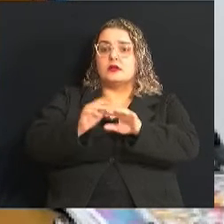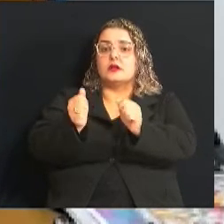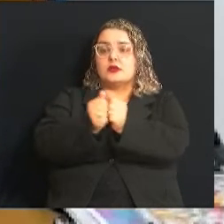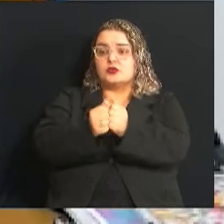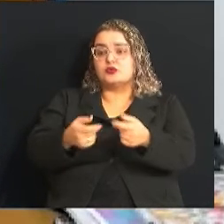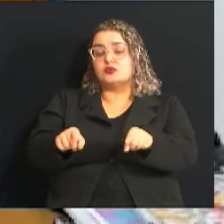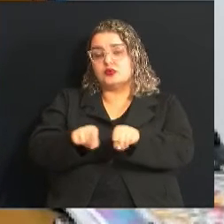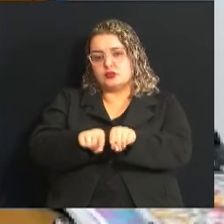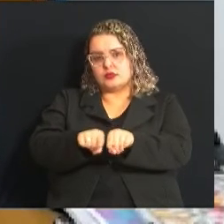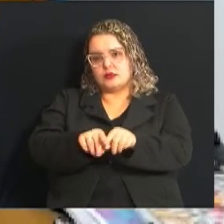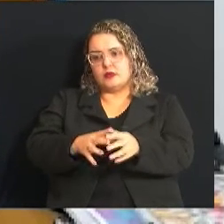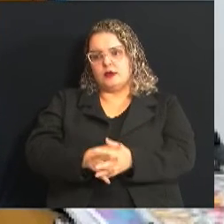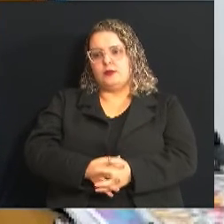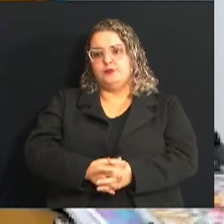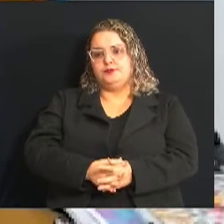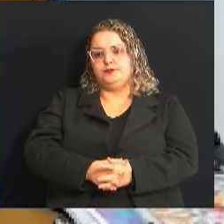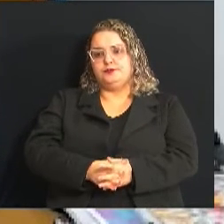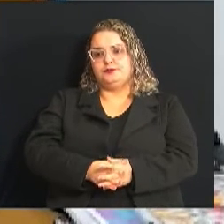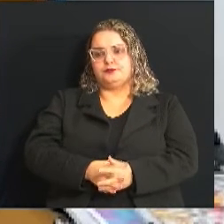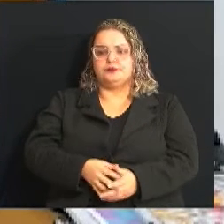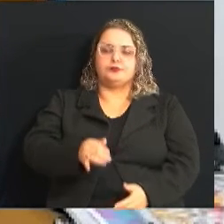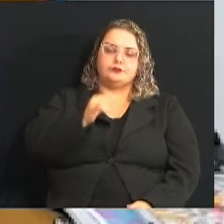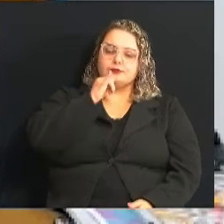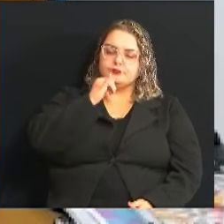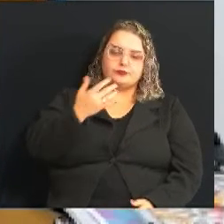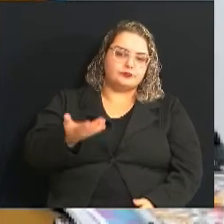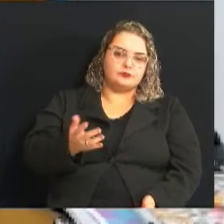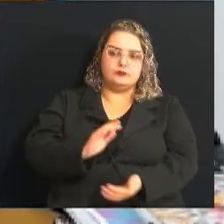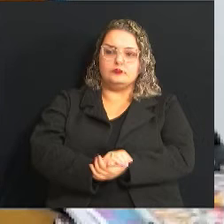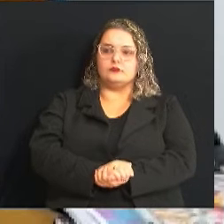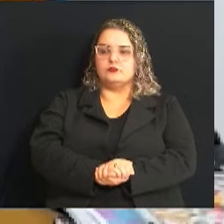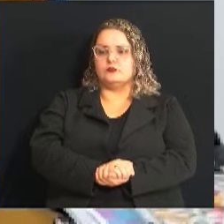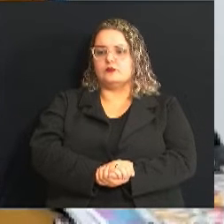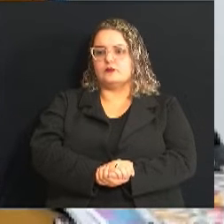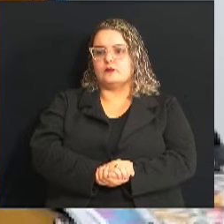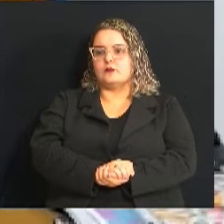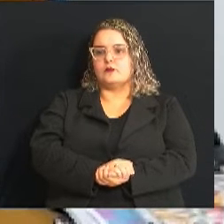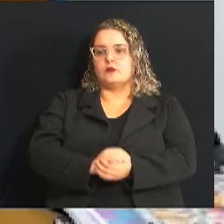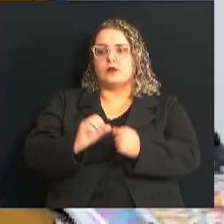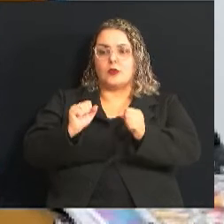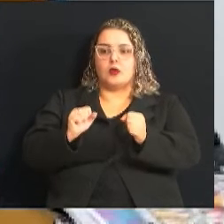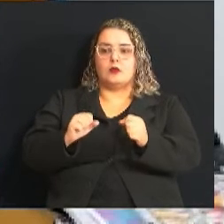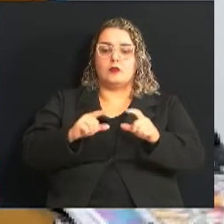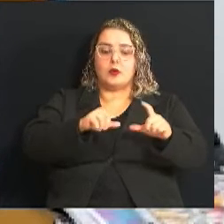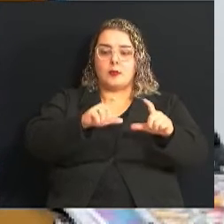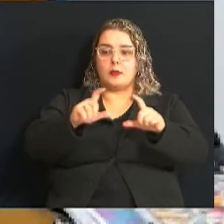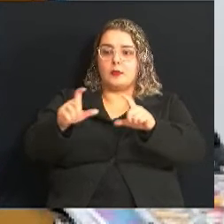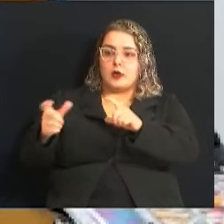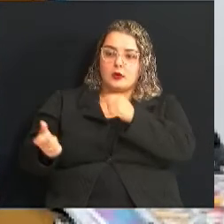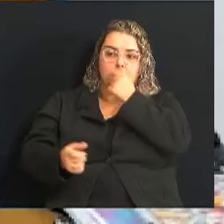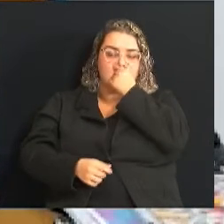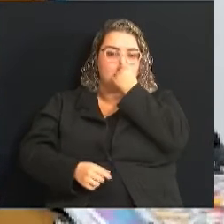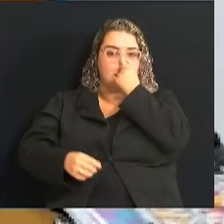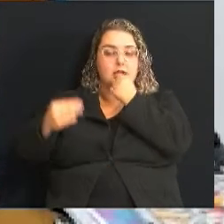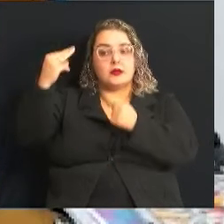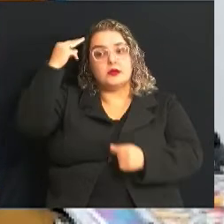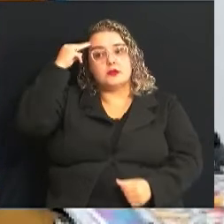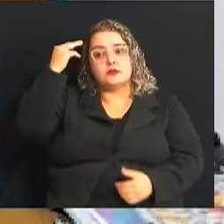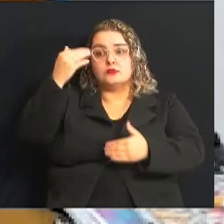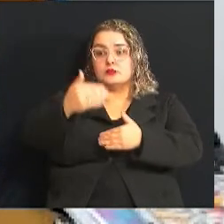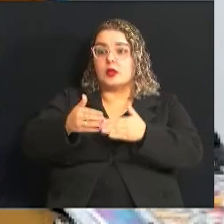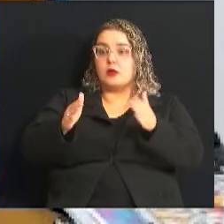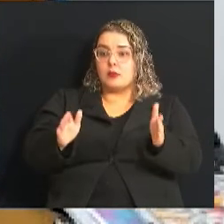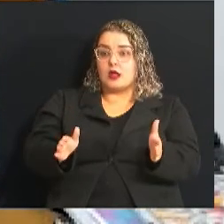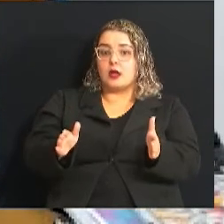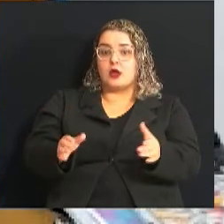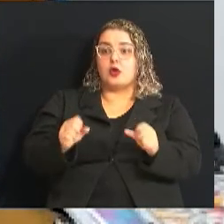também. Então, por exemplo, familiares, poder fazer um álbum de memórias, uma caixa, e poder